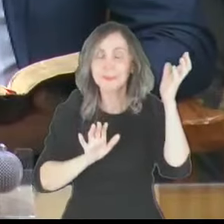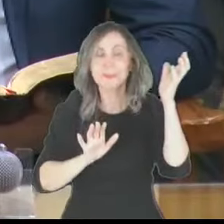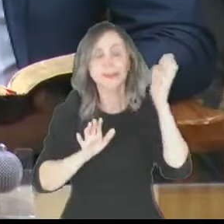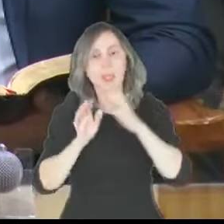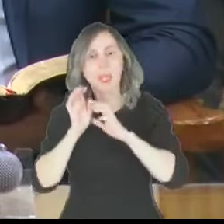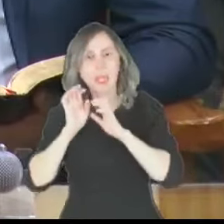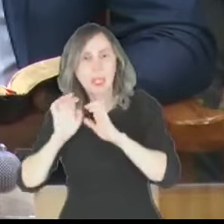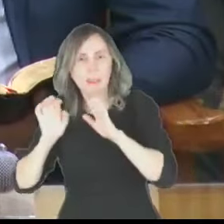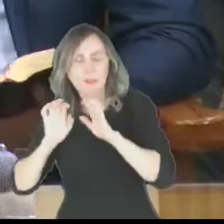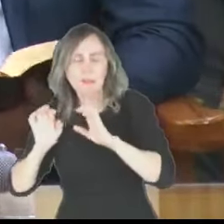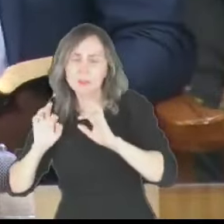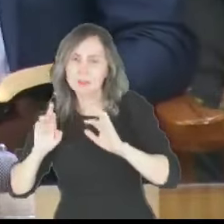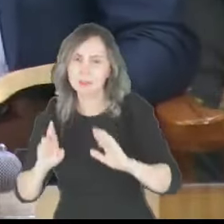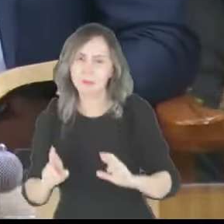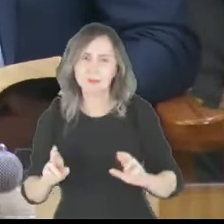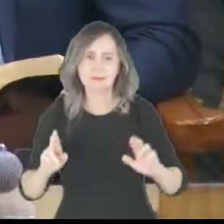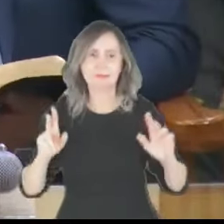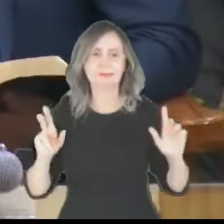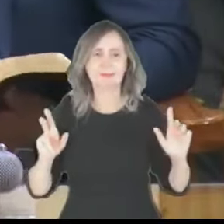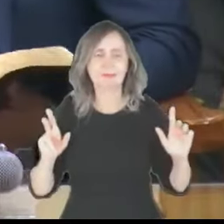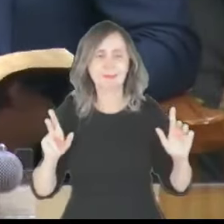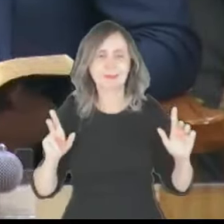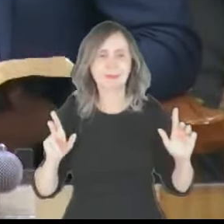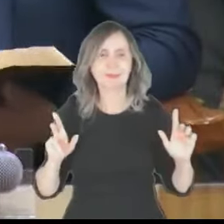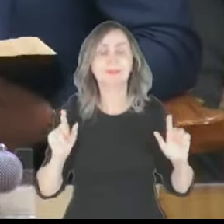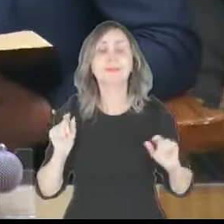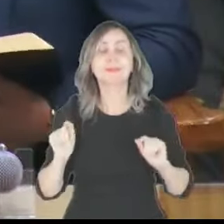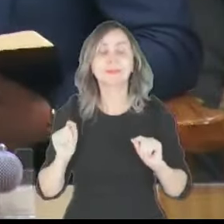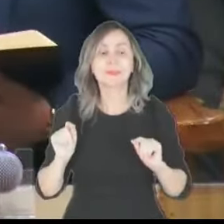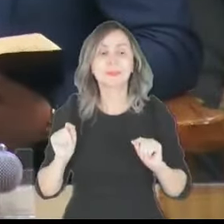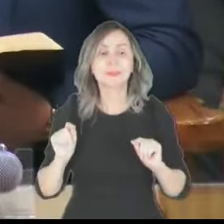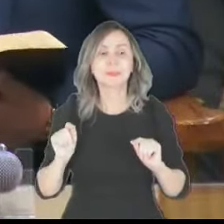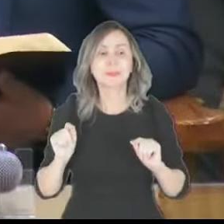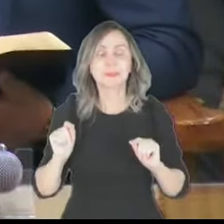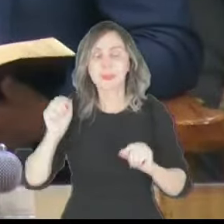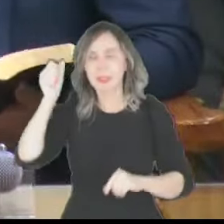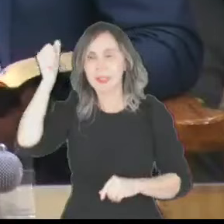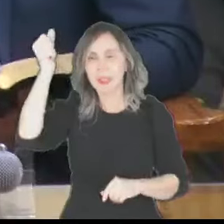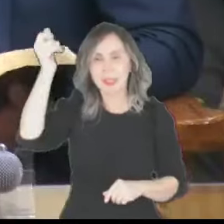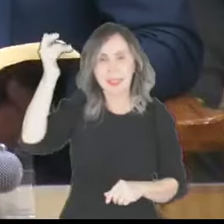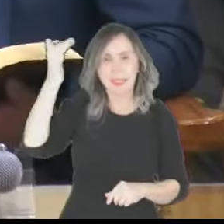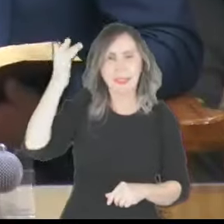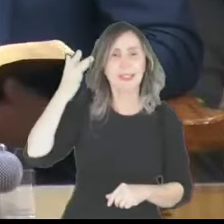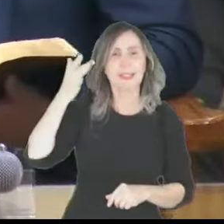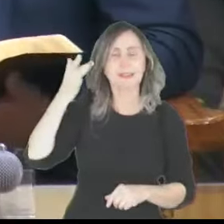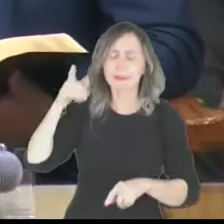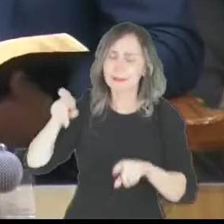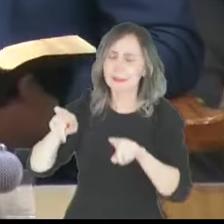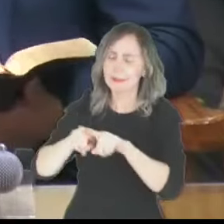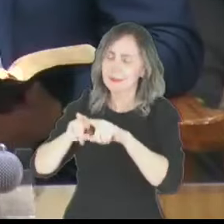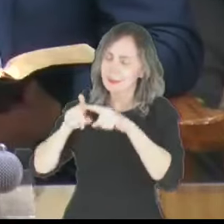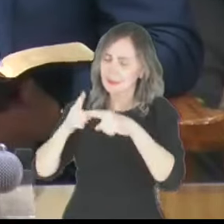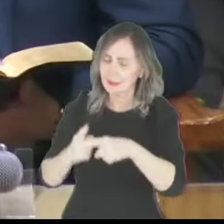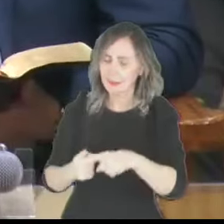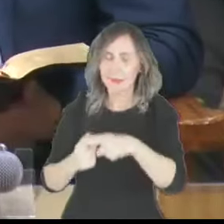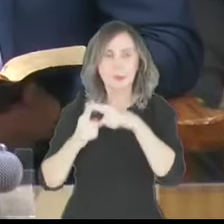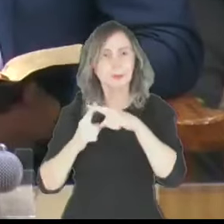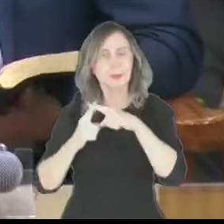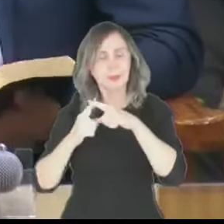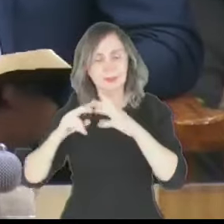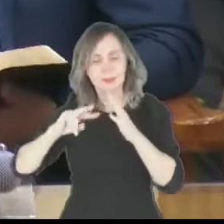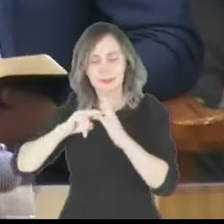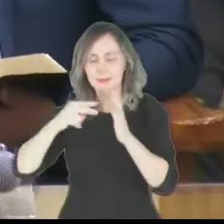a lógica Da queda A lógica Do evangelho É a lógica Da graça É a lógica Da cruz É a lógica Da salvação